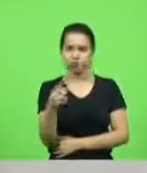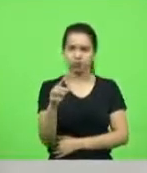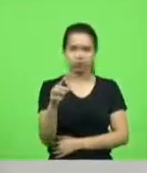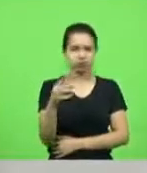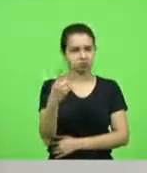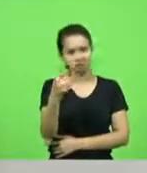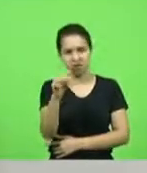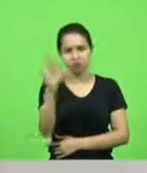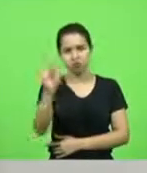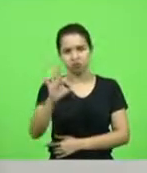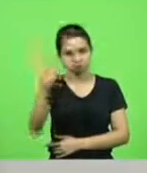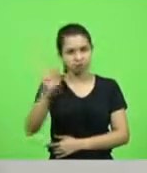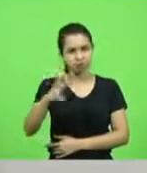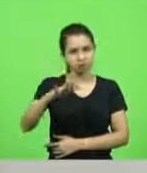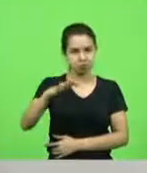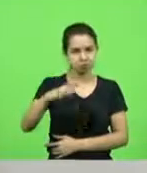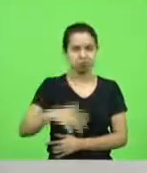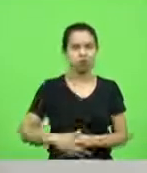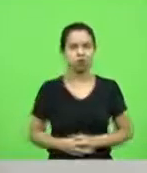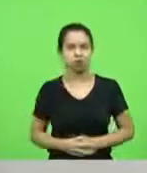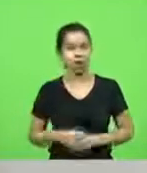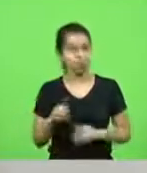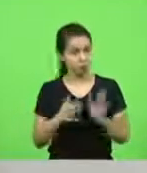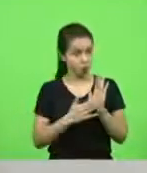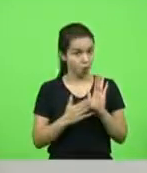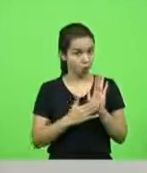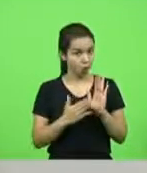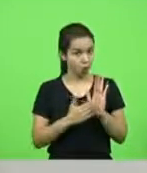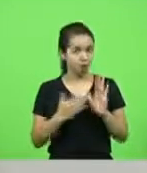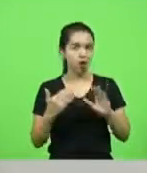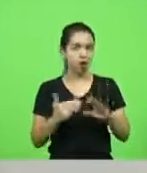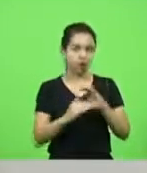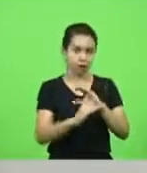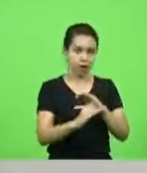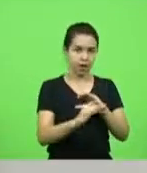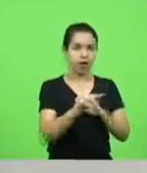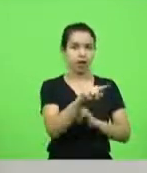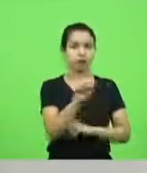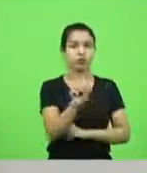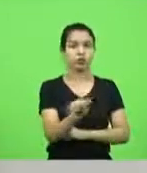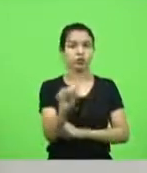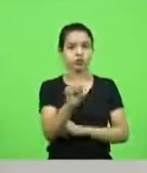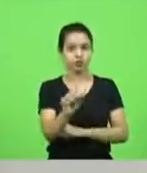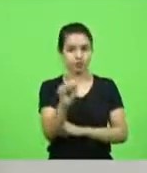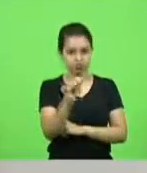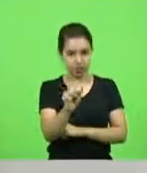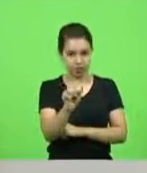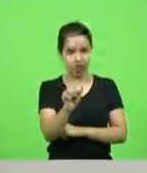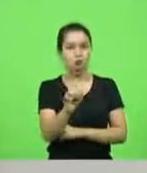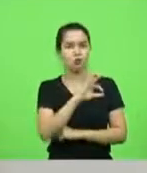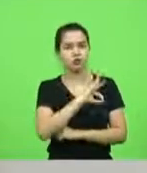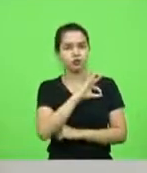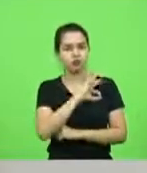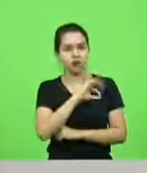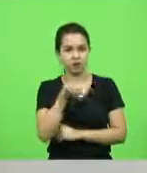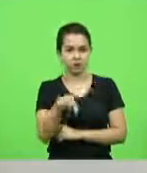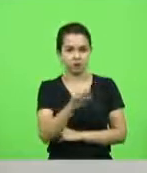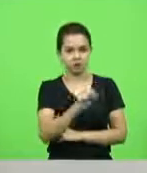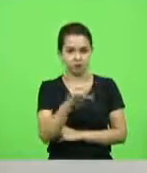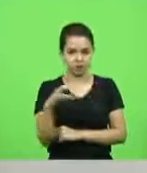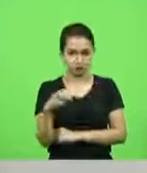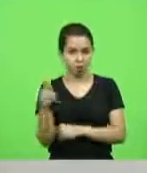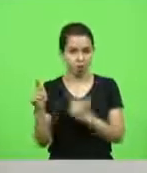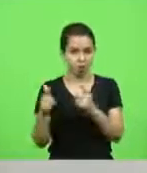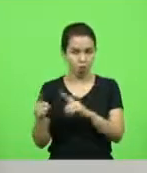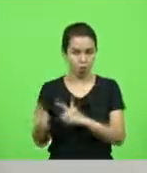por cento e essa proposta ela foi encaminhada à associação de Praças do Estado de Santa Catarina e todos os demais inclusive os